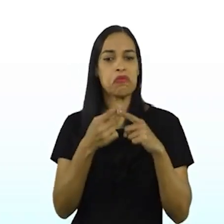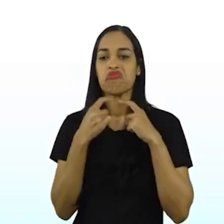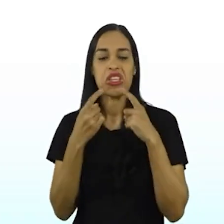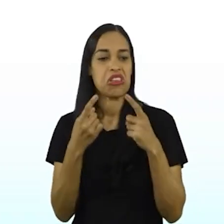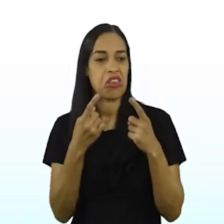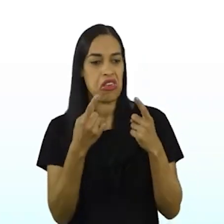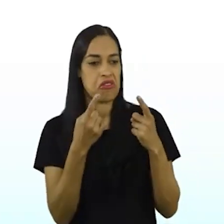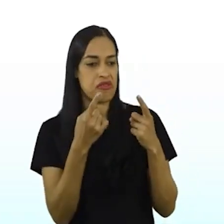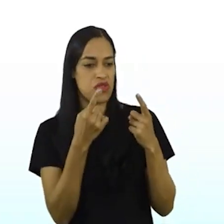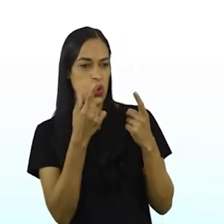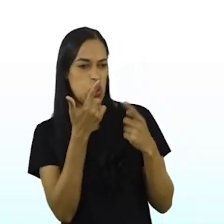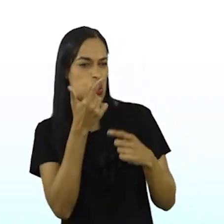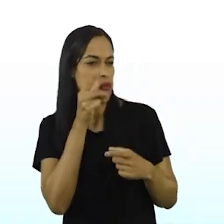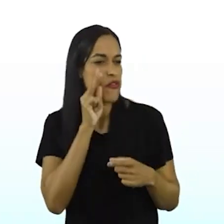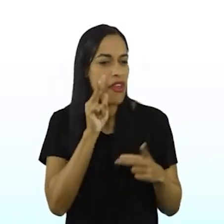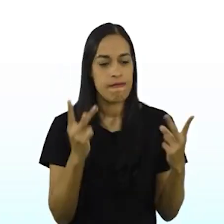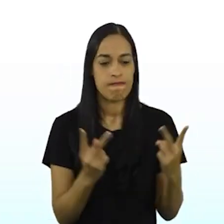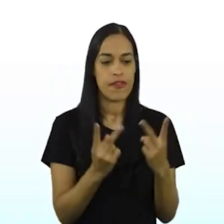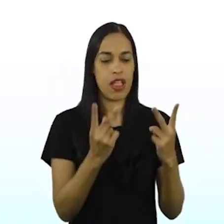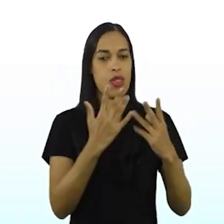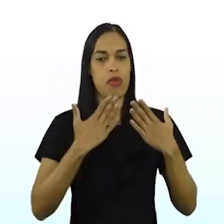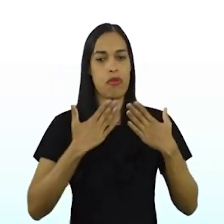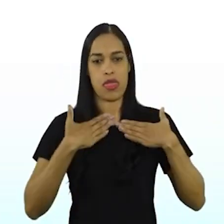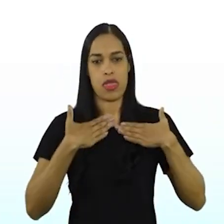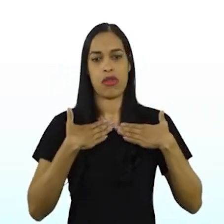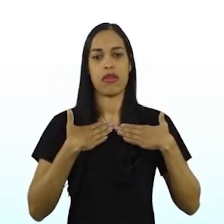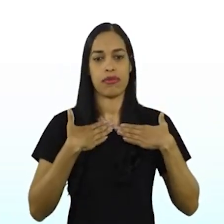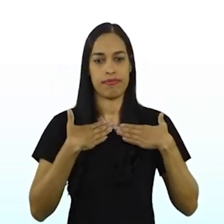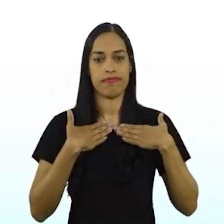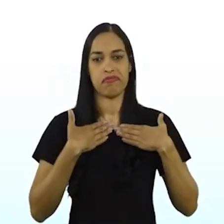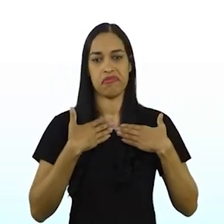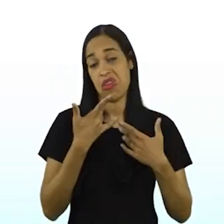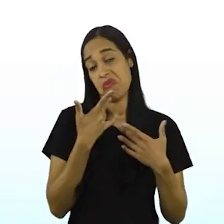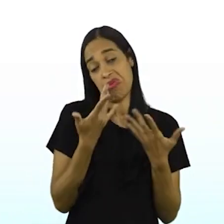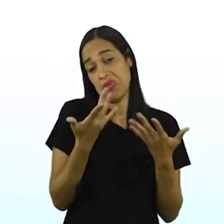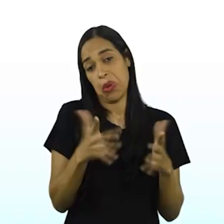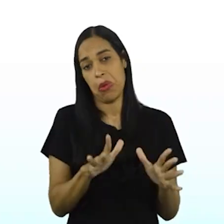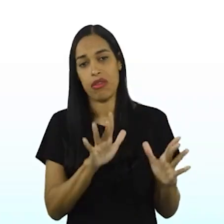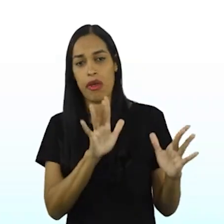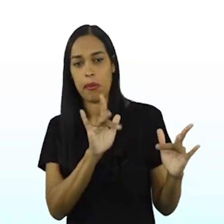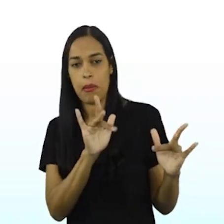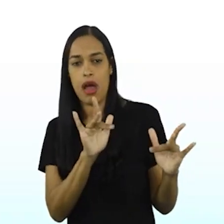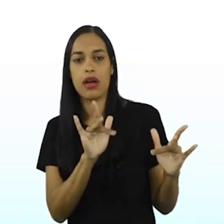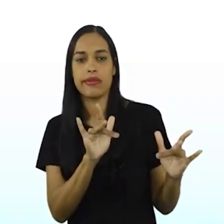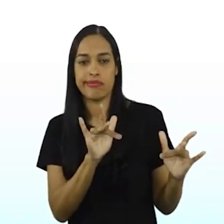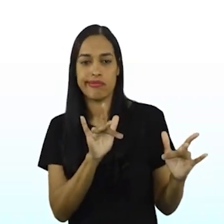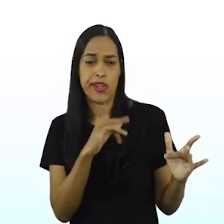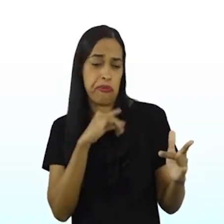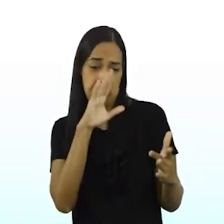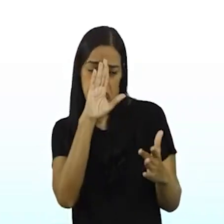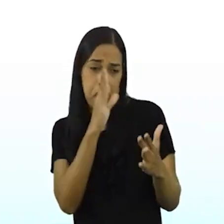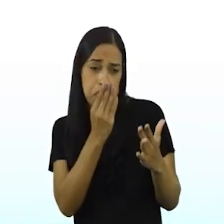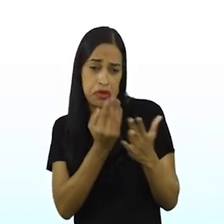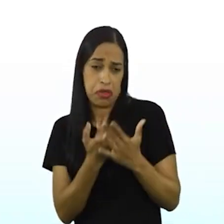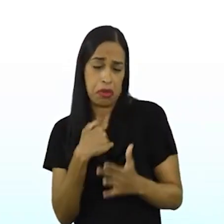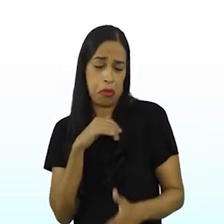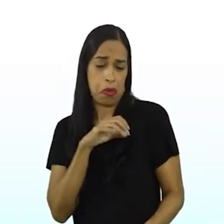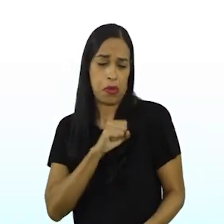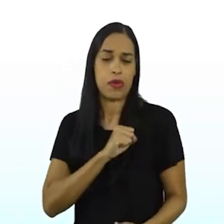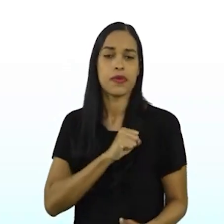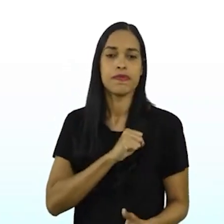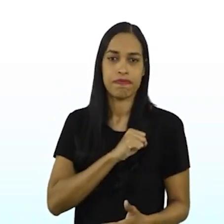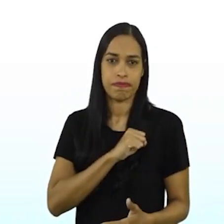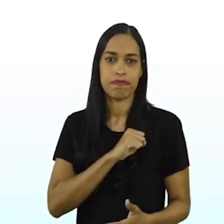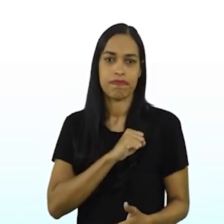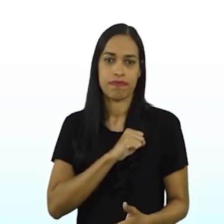ninguém dava nada por mim. Que dava, eu não estava afim. Até desacreditei de